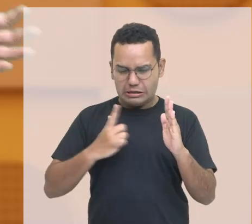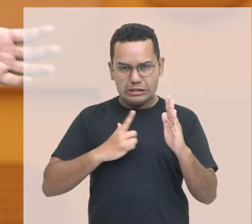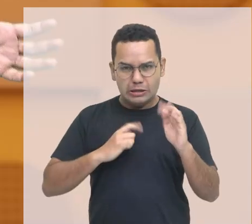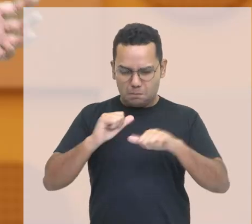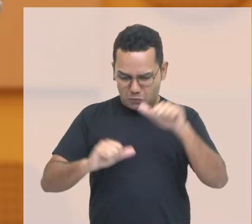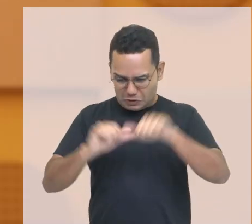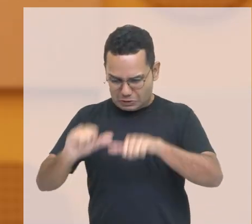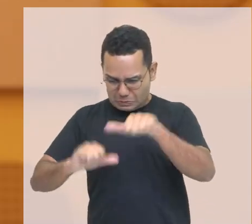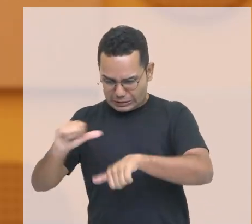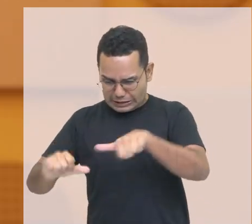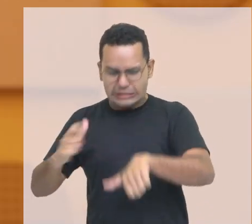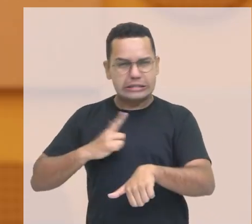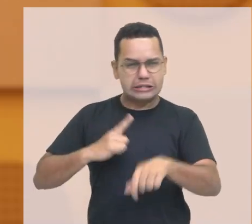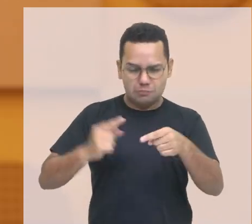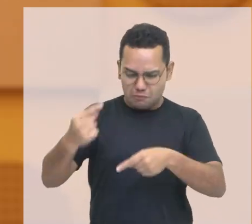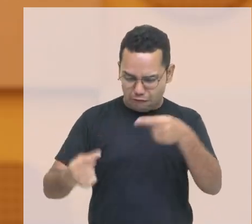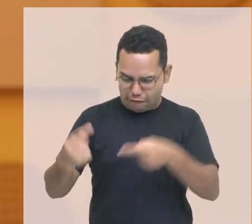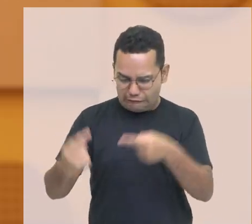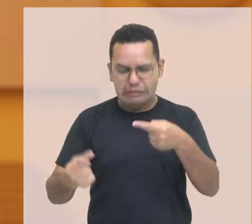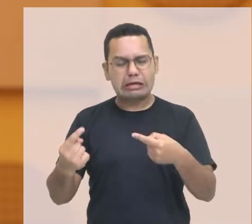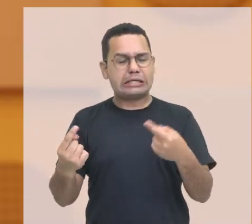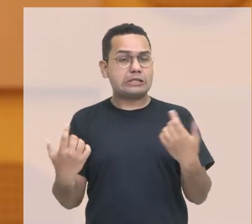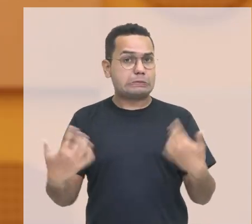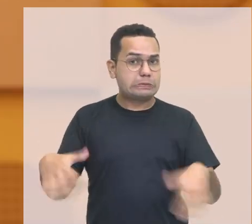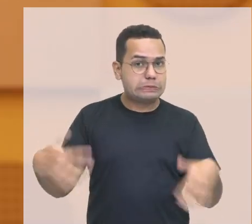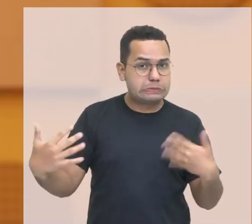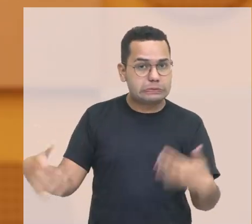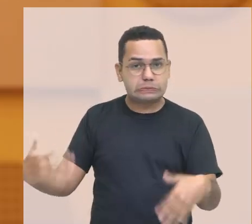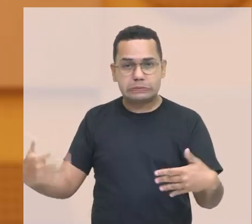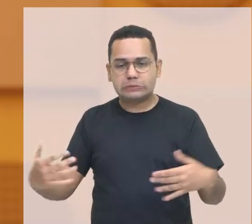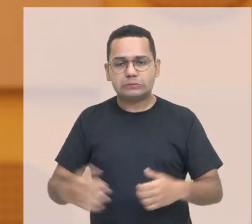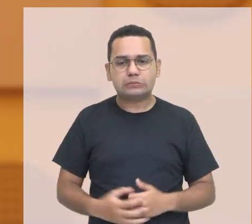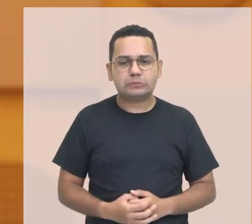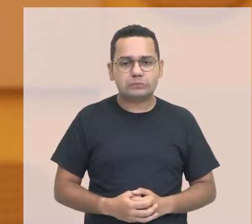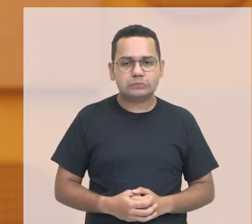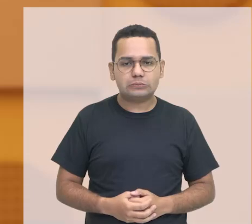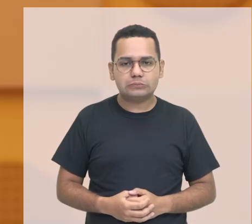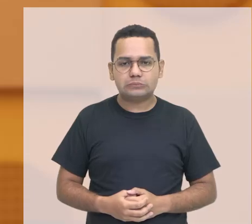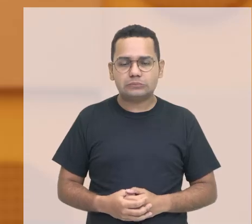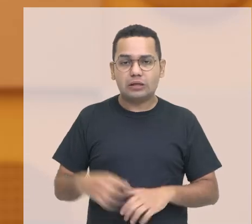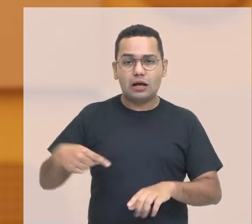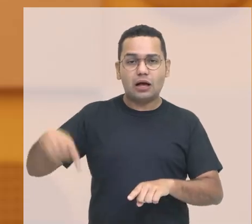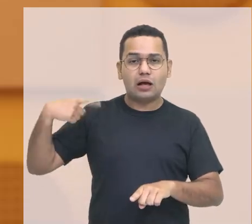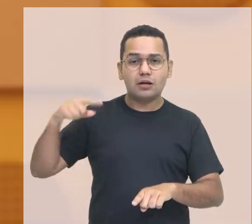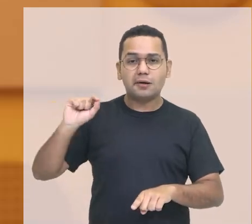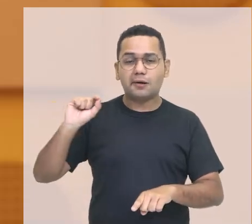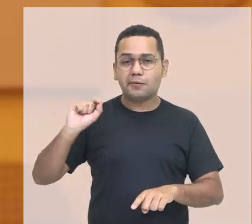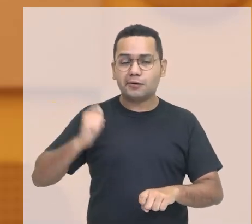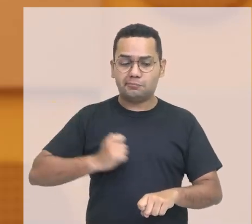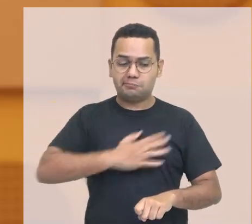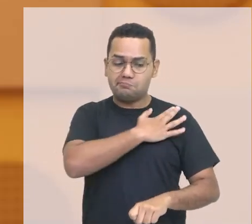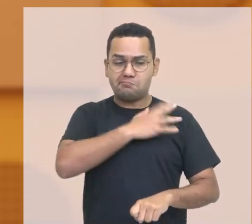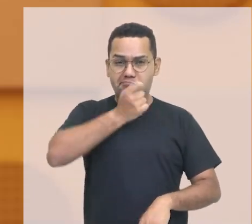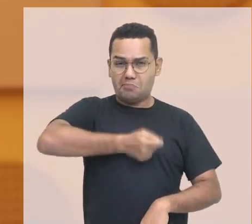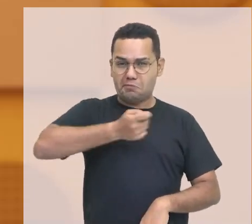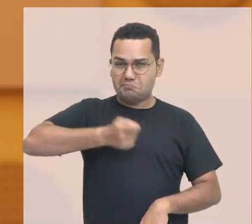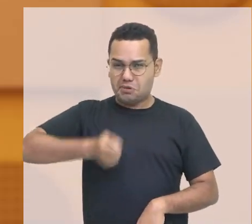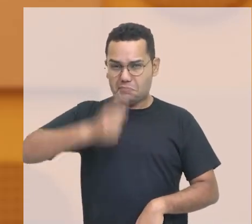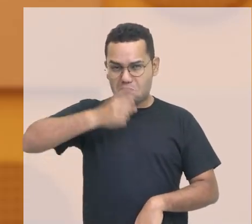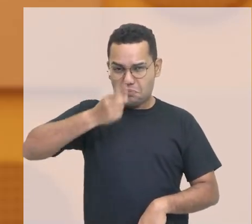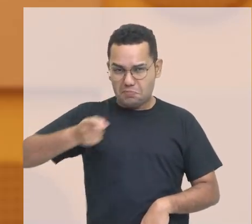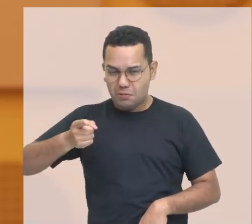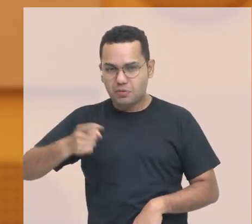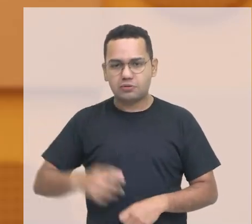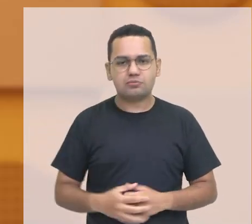econômico, advindo, né, de um período de ditadura militar. Então, o Brasil dos anos 90 ele